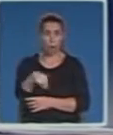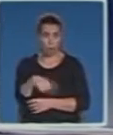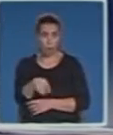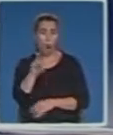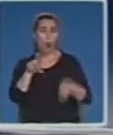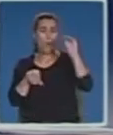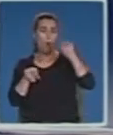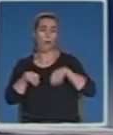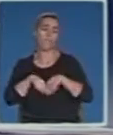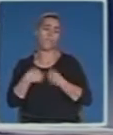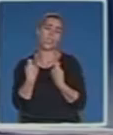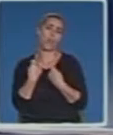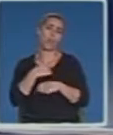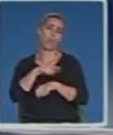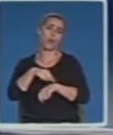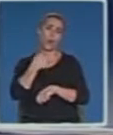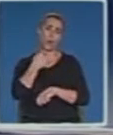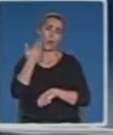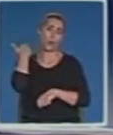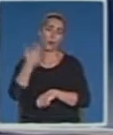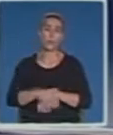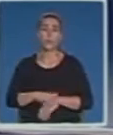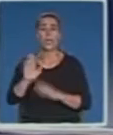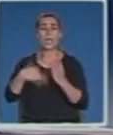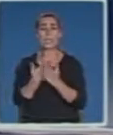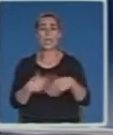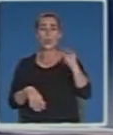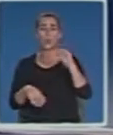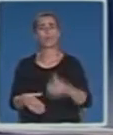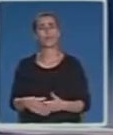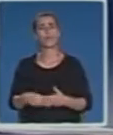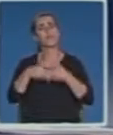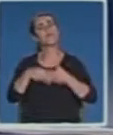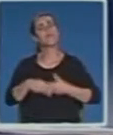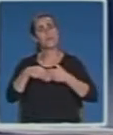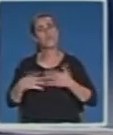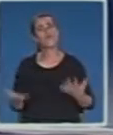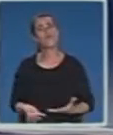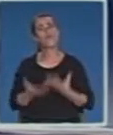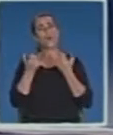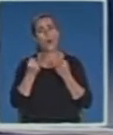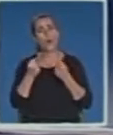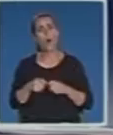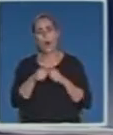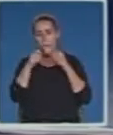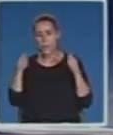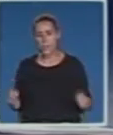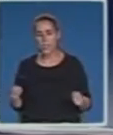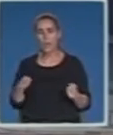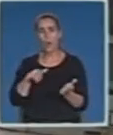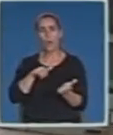esteja avariada há demasiado tempo. O candidato pelo Corvo congratula-se por ter conseguido a ampliação do Porto da